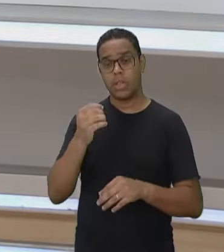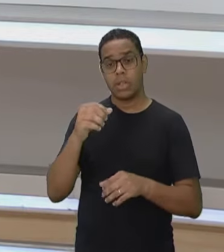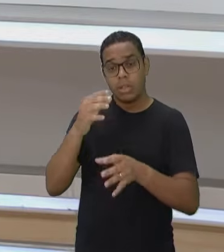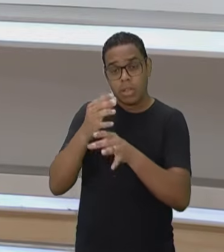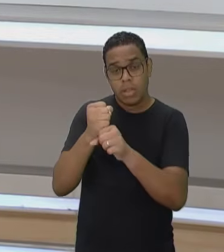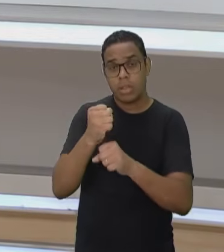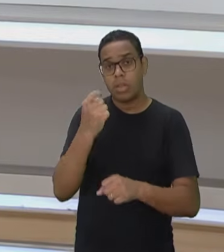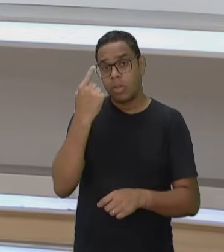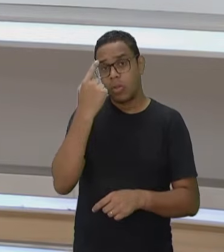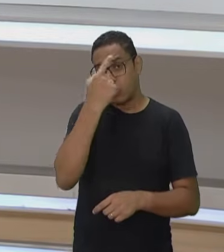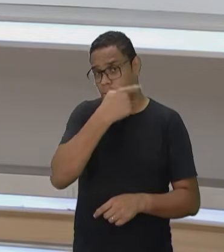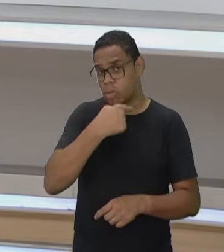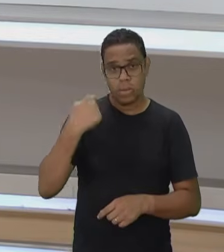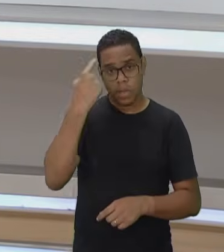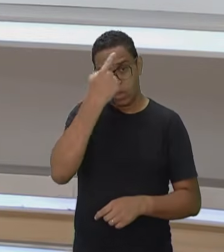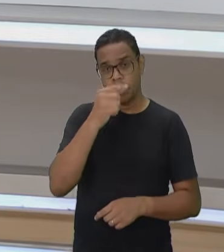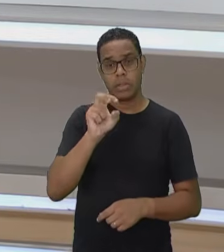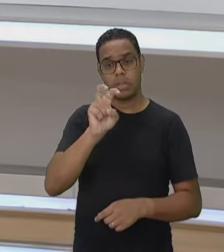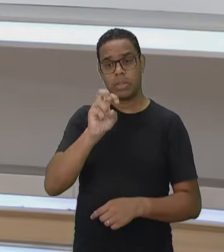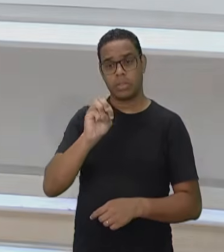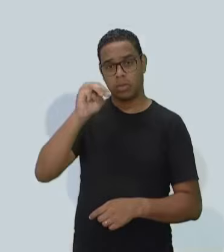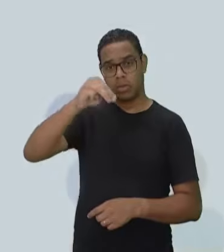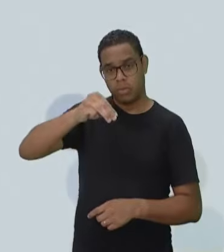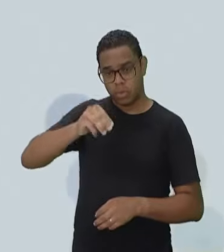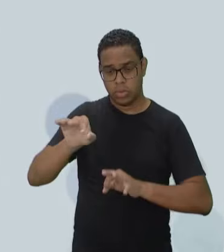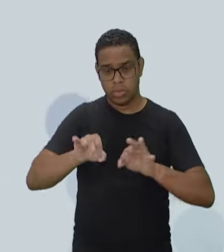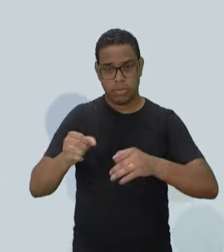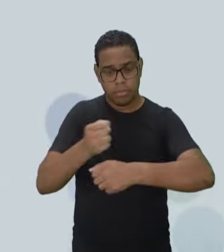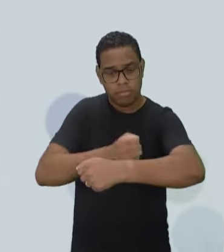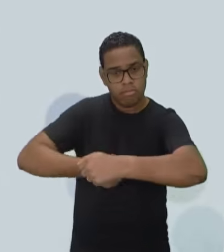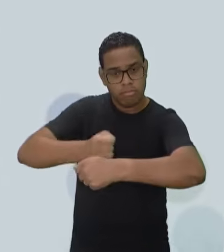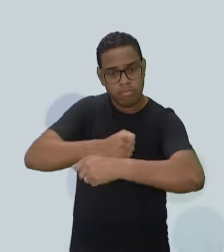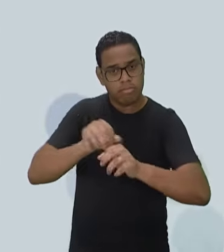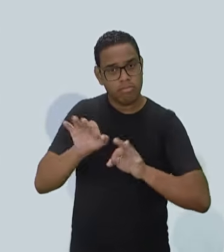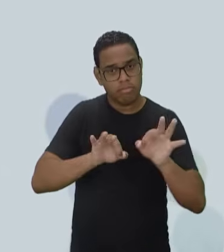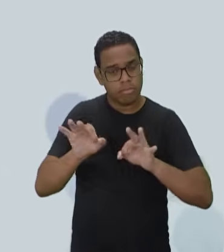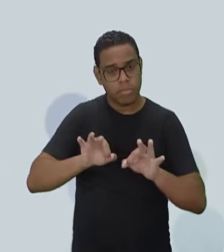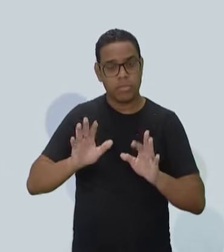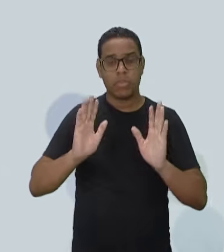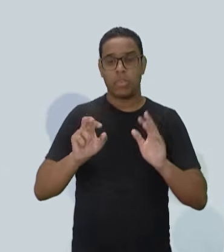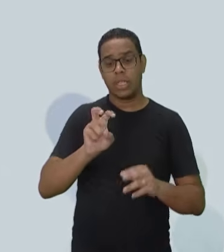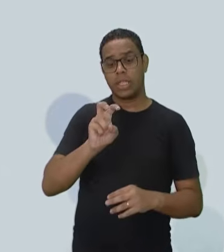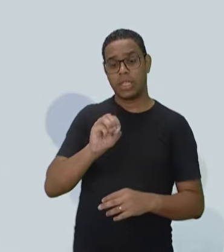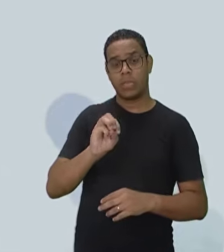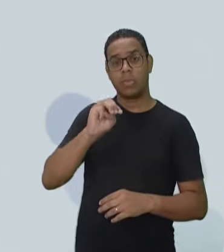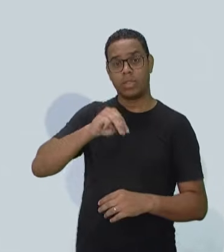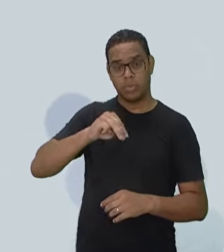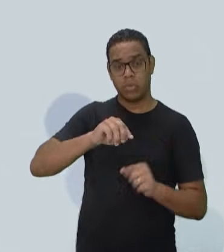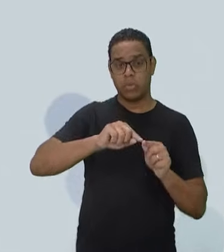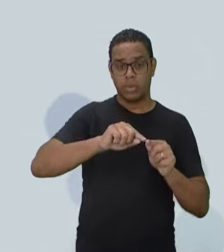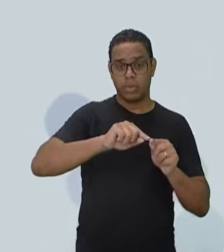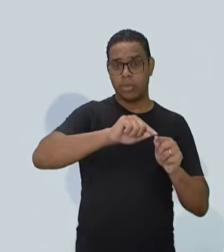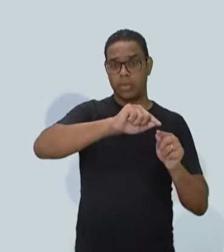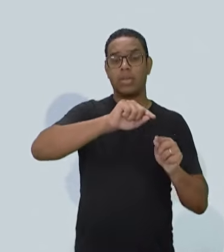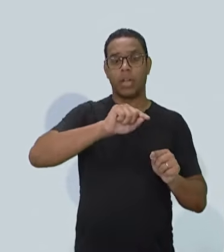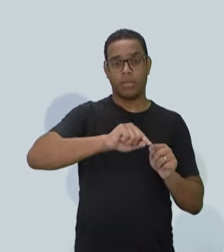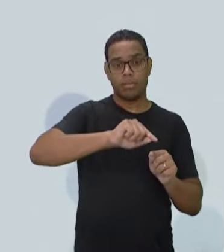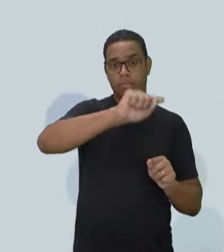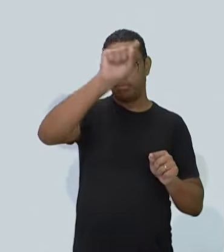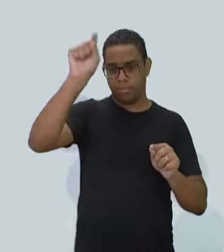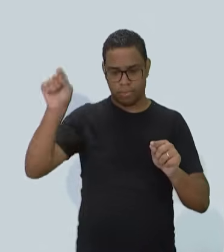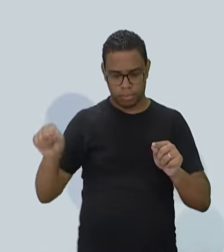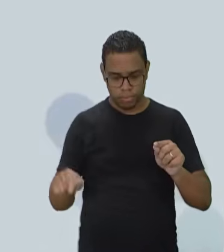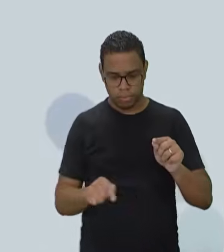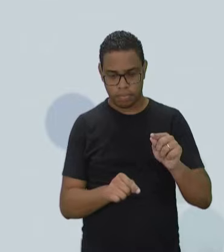1h50 minutos para preparar o almoço dele. A gente caminhou 50 minutos com o ponteiro